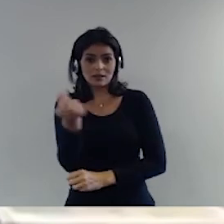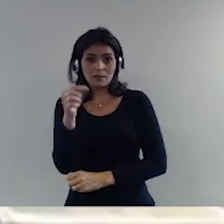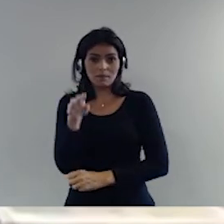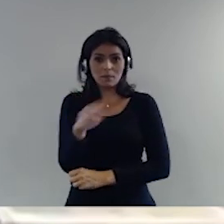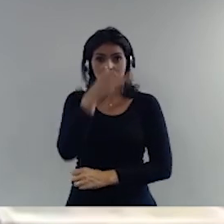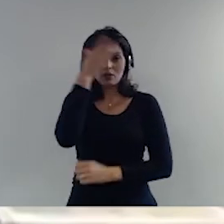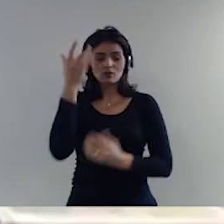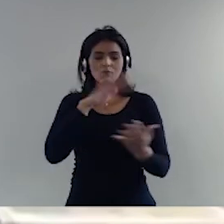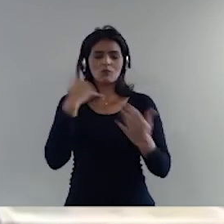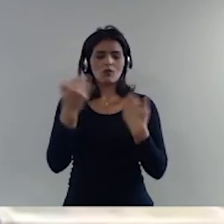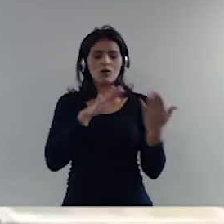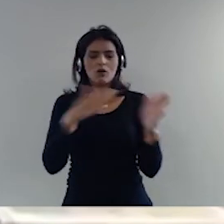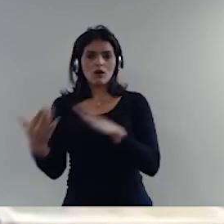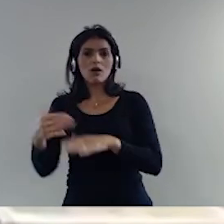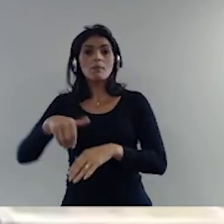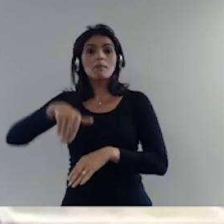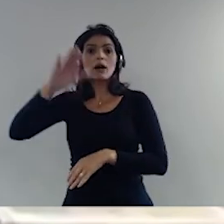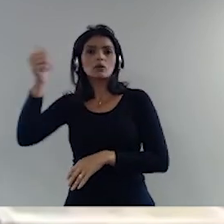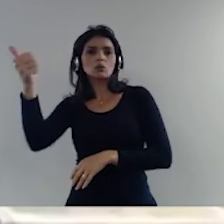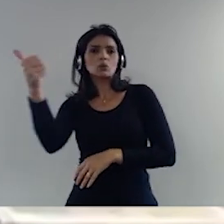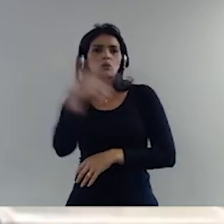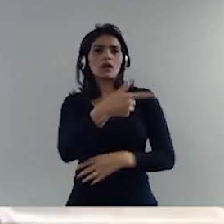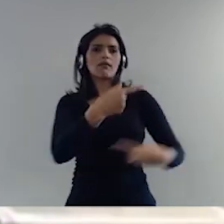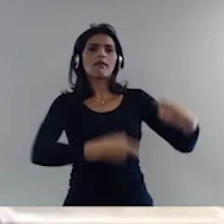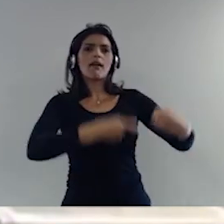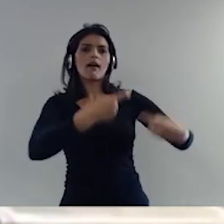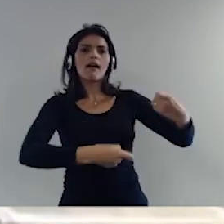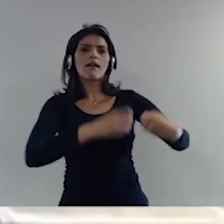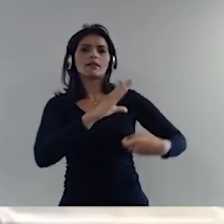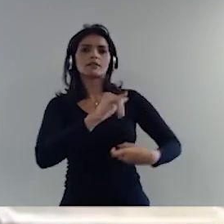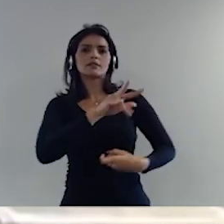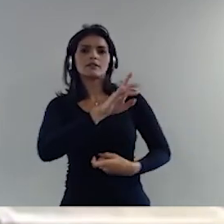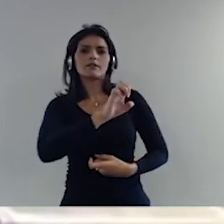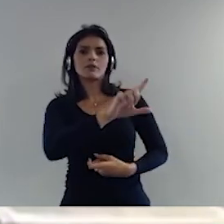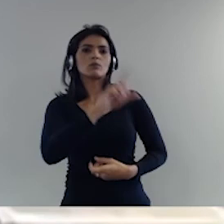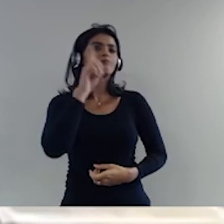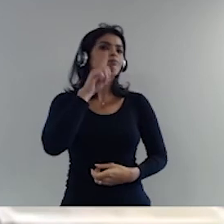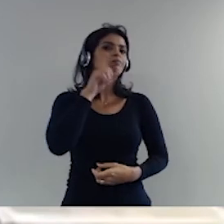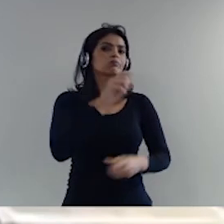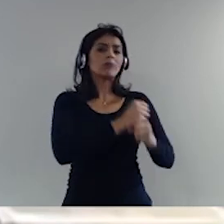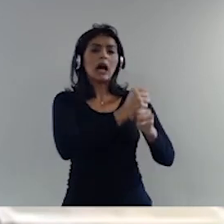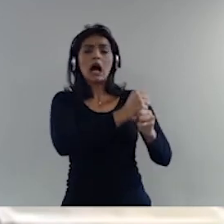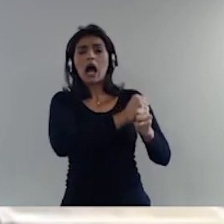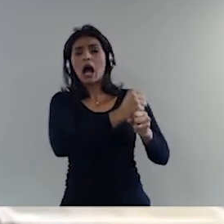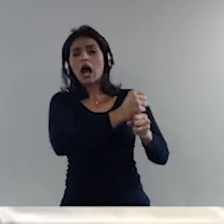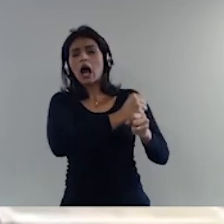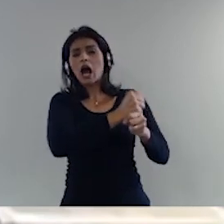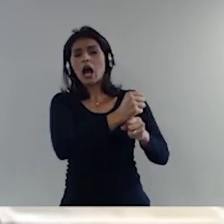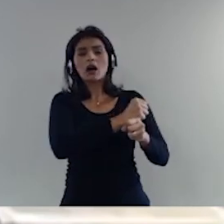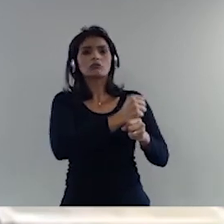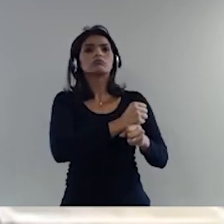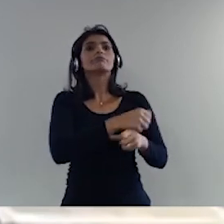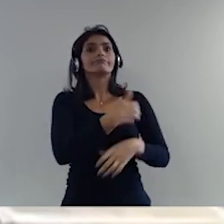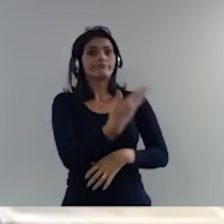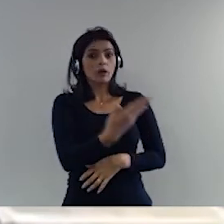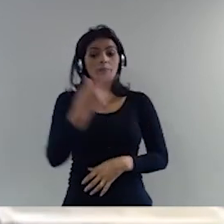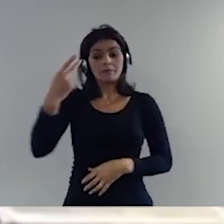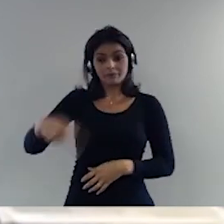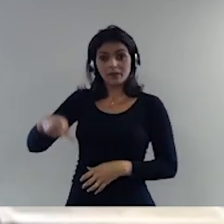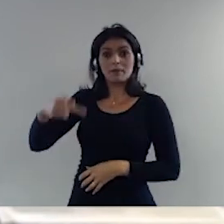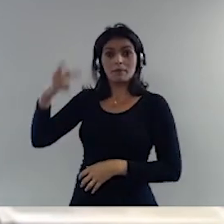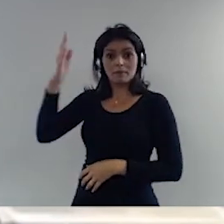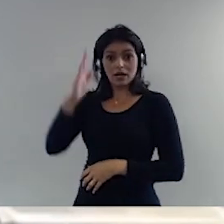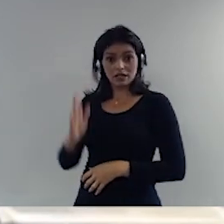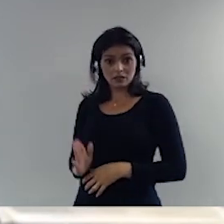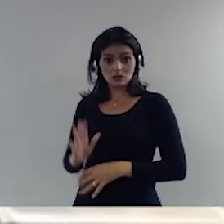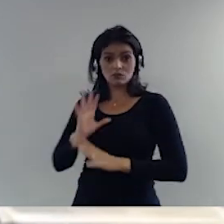do que morreu na Guerra Civil Americana, que levou anos. No Brasil, nós já nos aproximamos